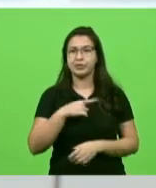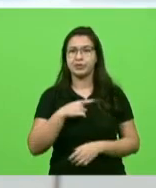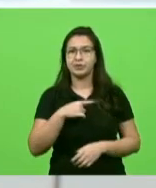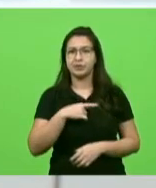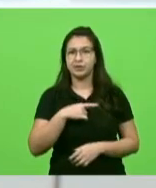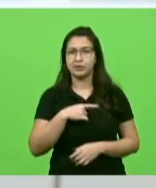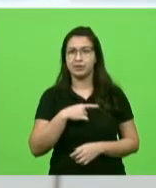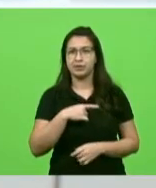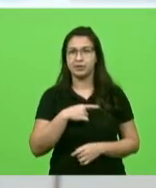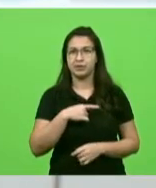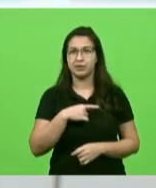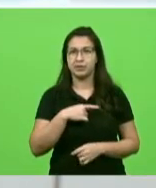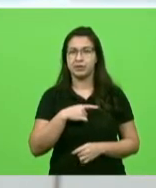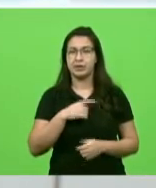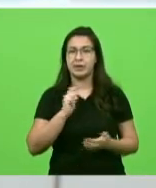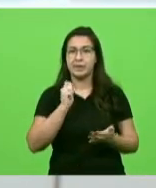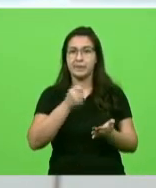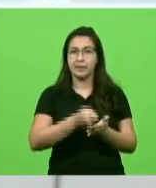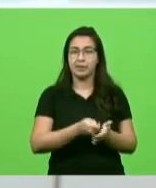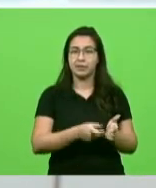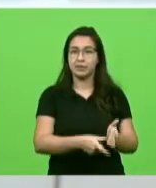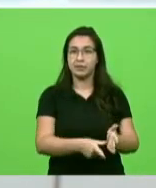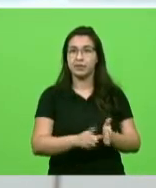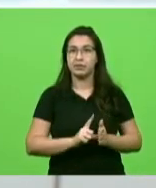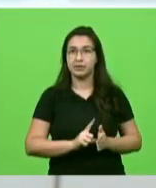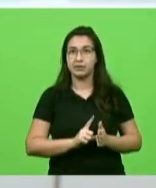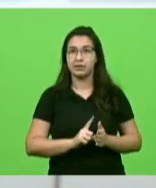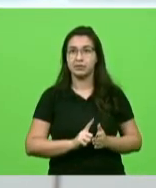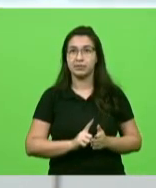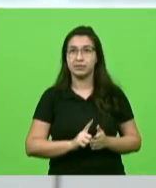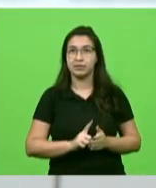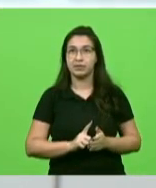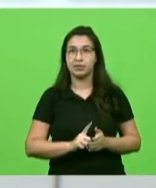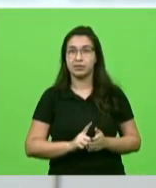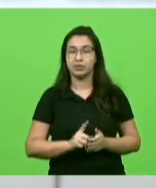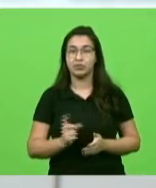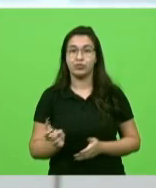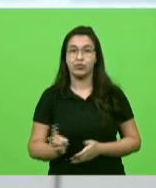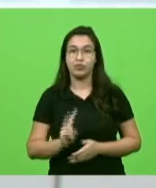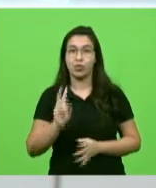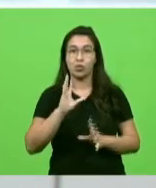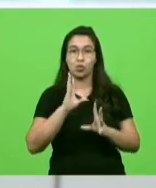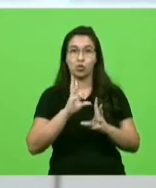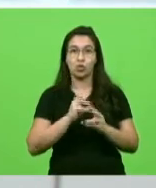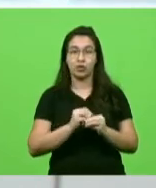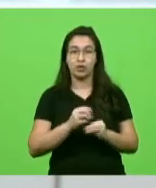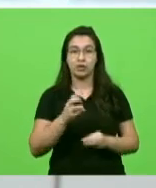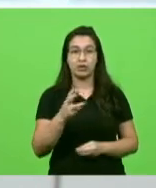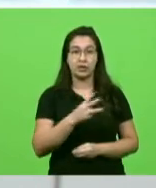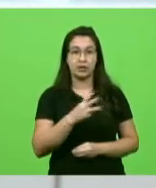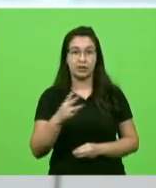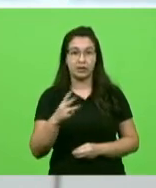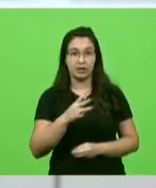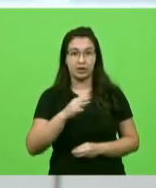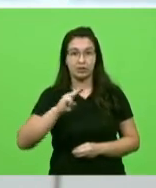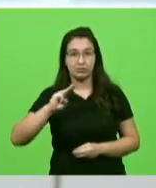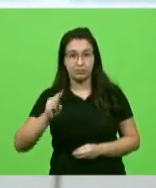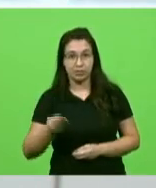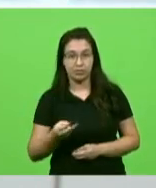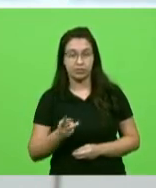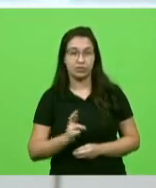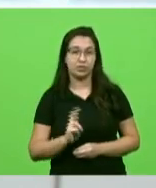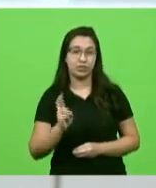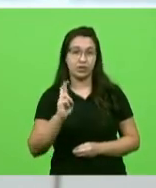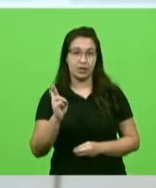que tinha como condição o pagamento antecipado do valor da venda Total 33 milhões de reais